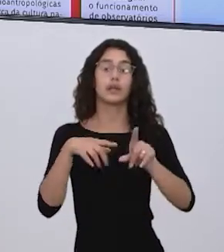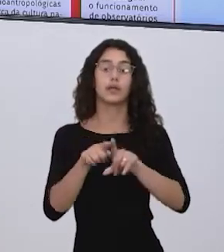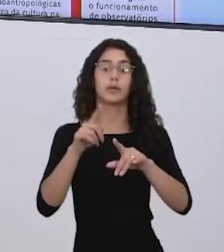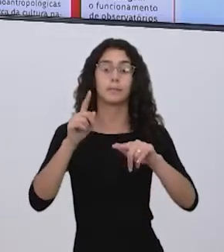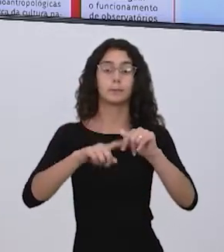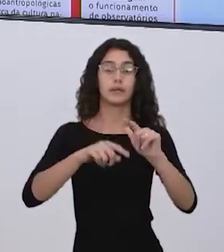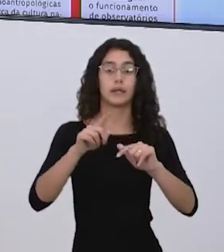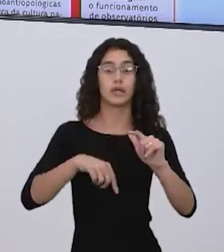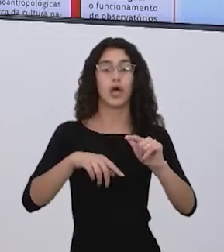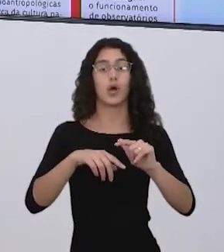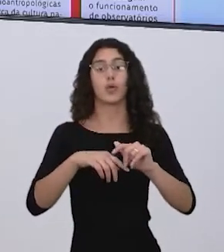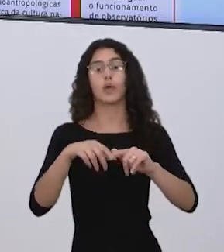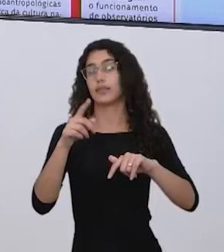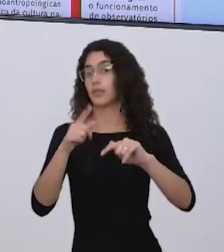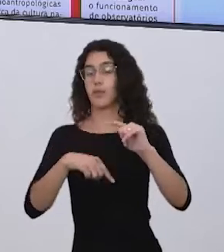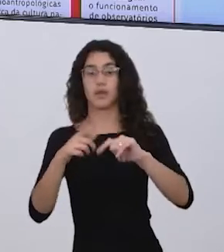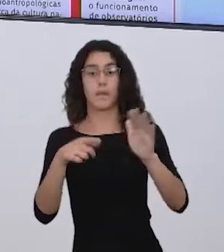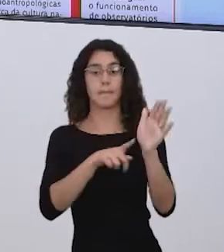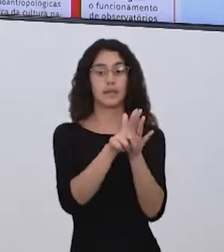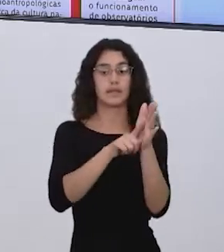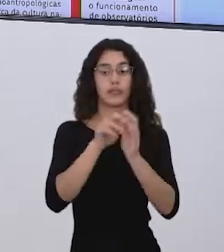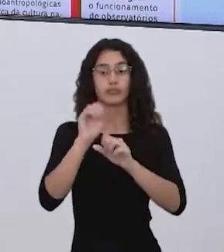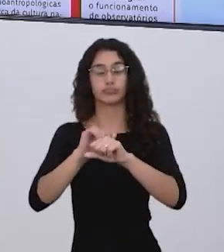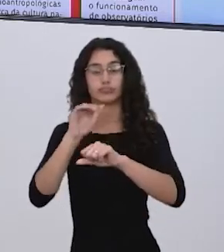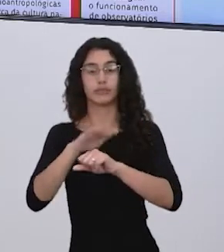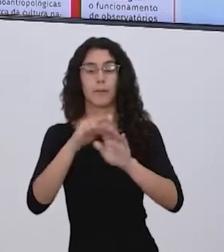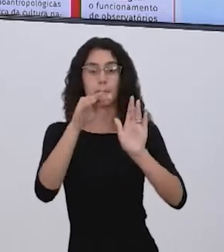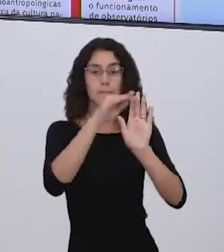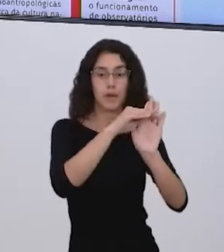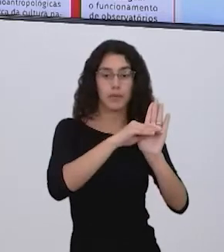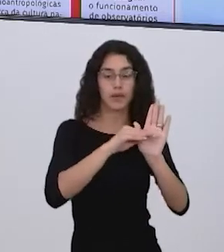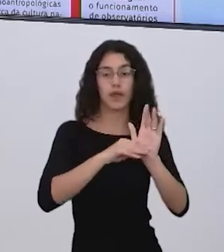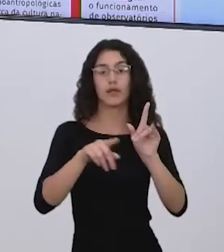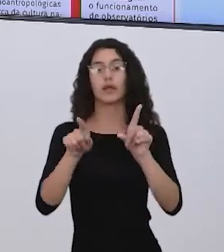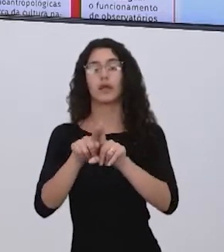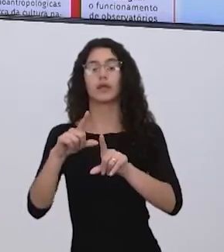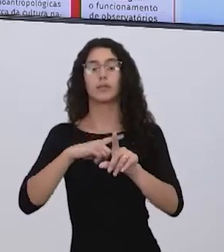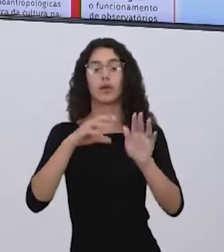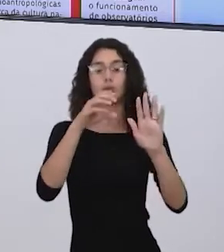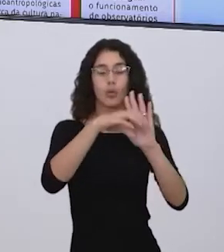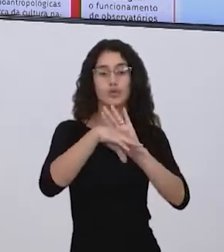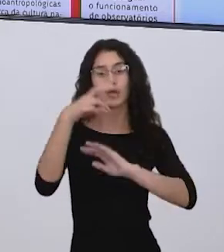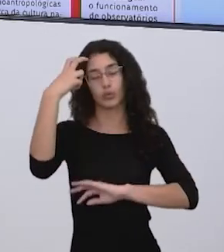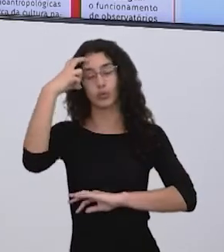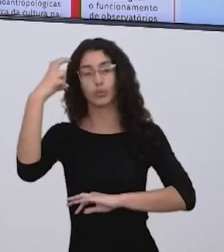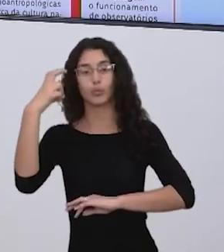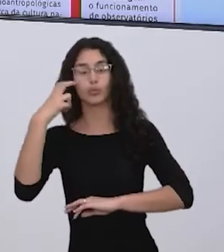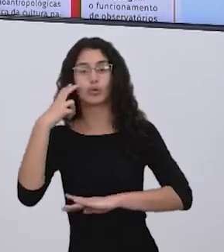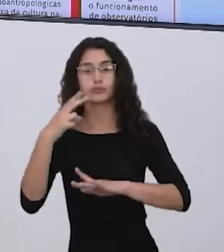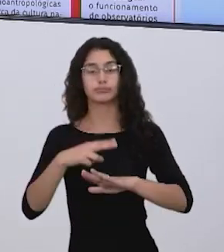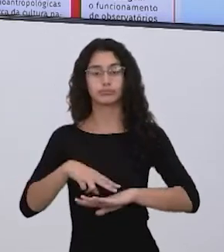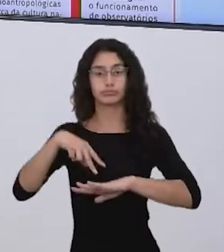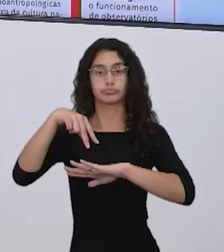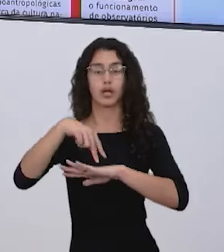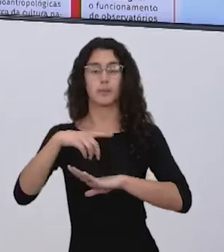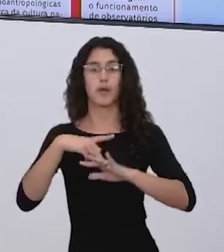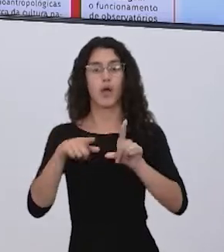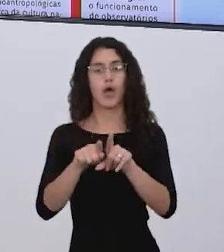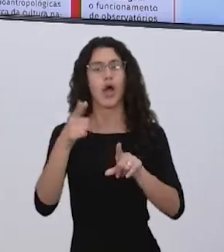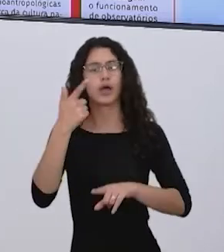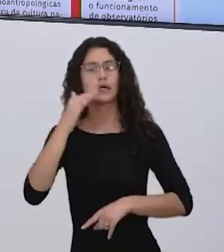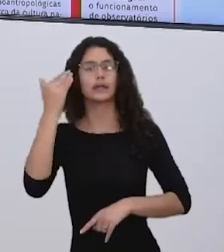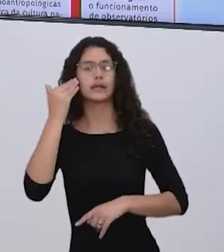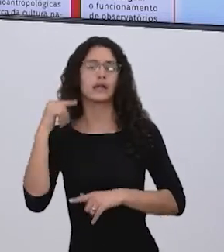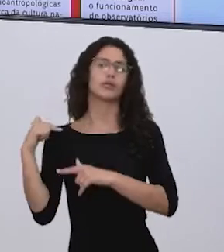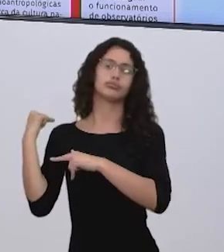material e imaterial, a gente tem as pesquisas de referências bibliográficas do conceito de cultura, alteridade, para compreender